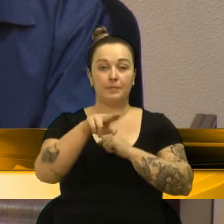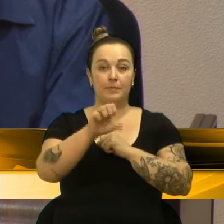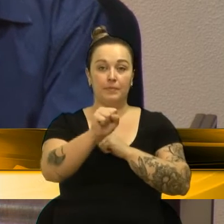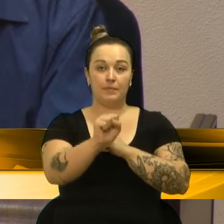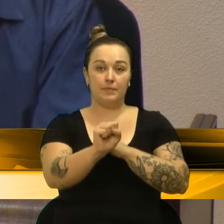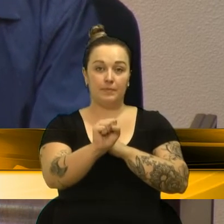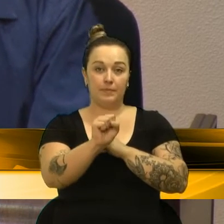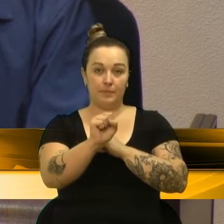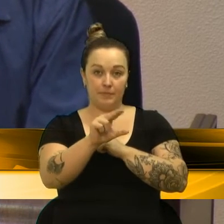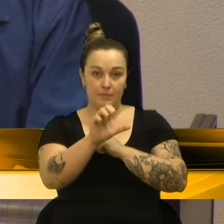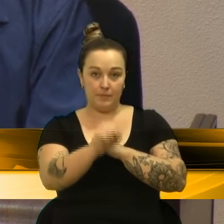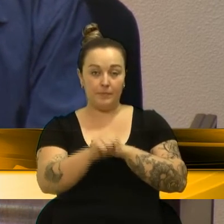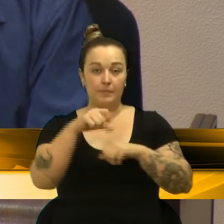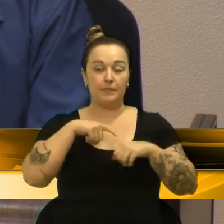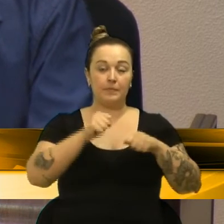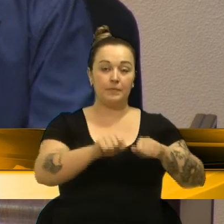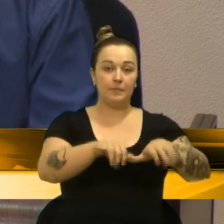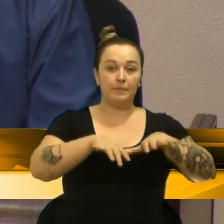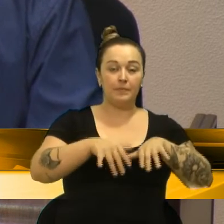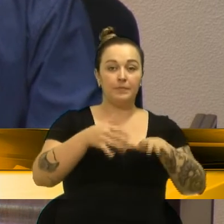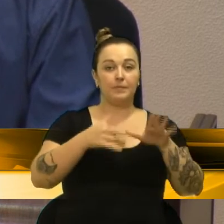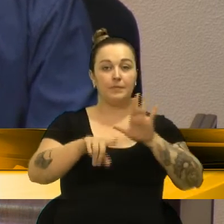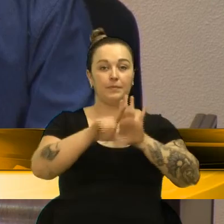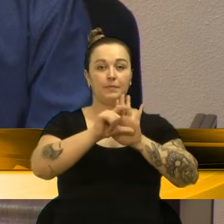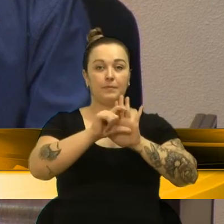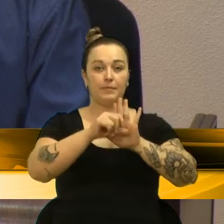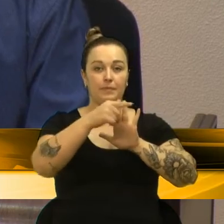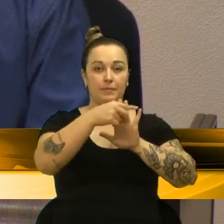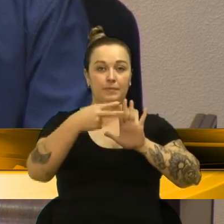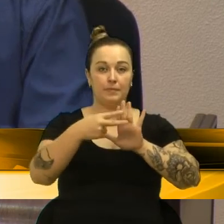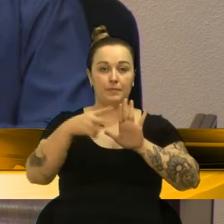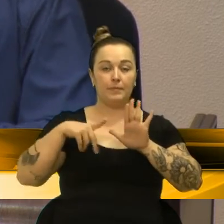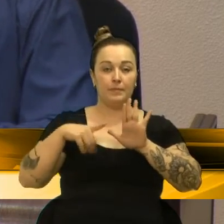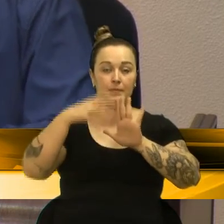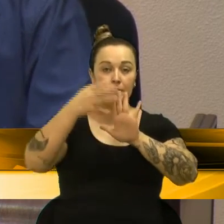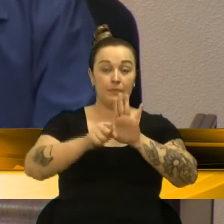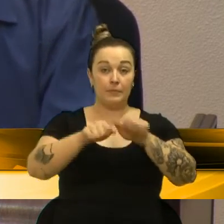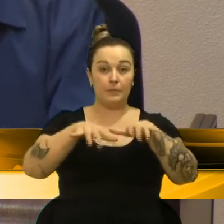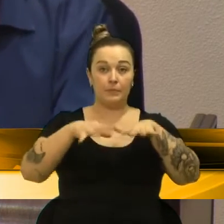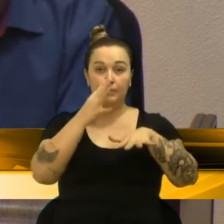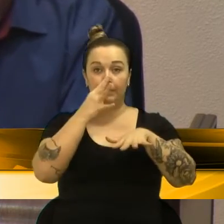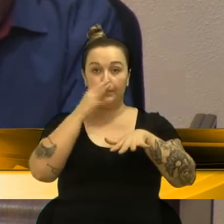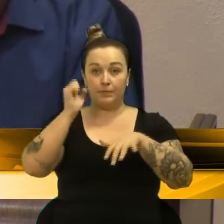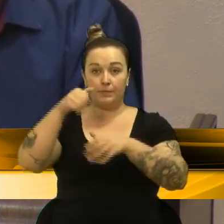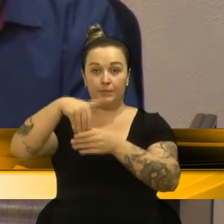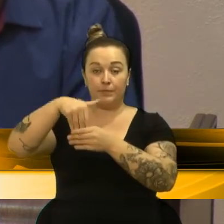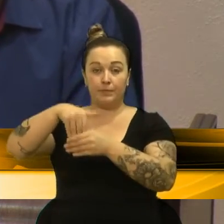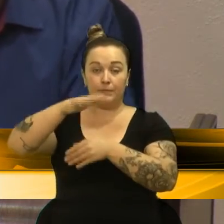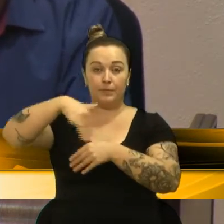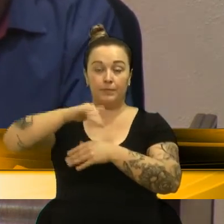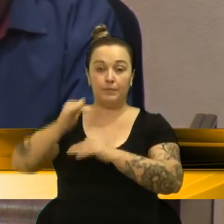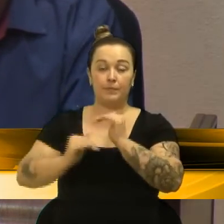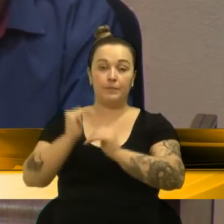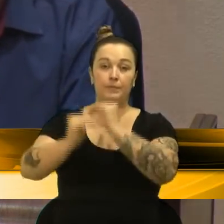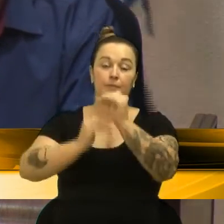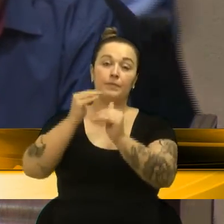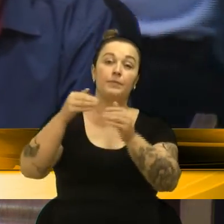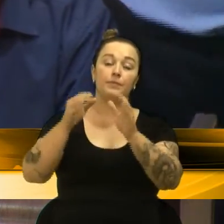plenário constitui-se em instância máxima de deliberação do CMS a ser definido em regimento interno, que instalará as